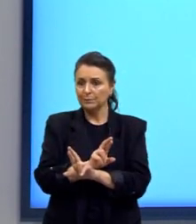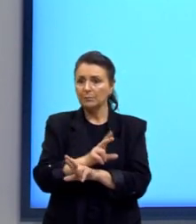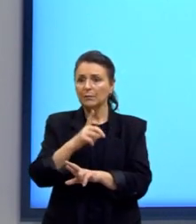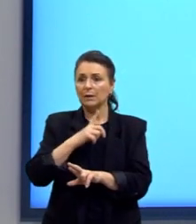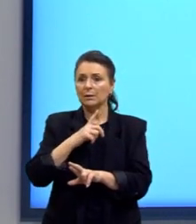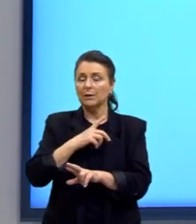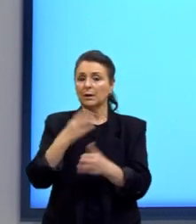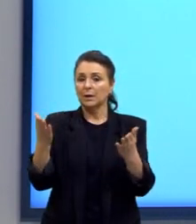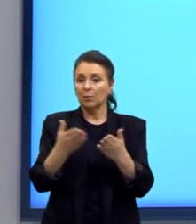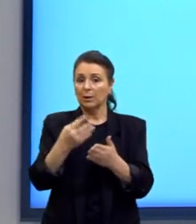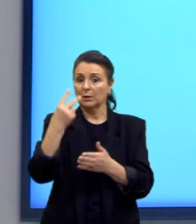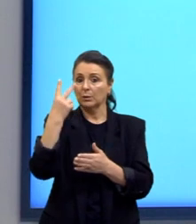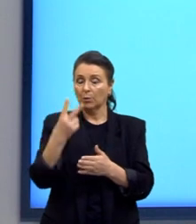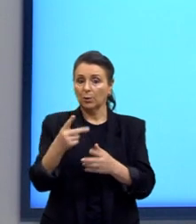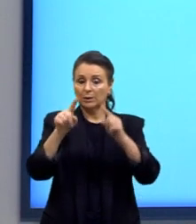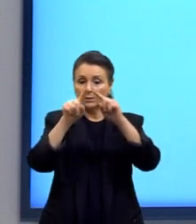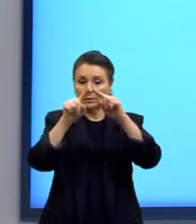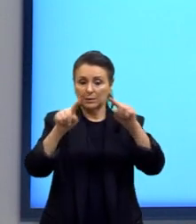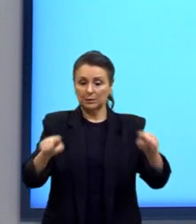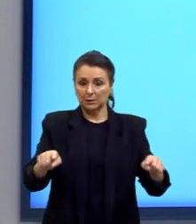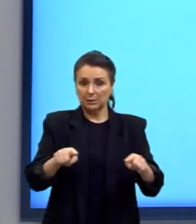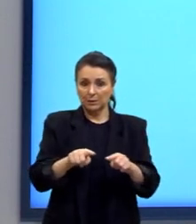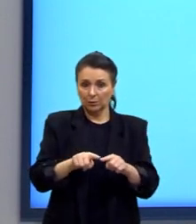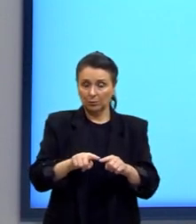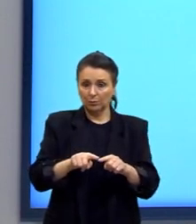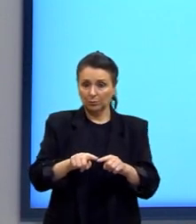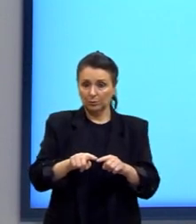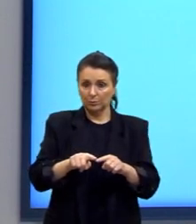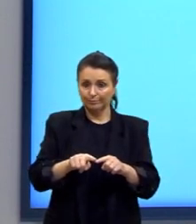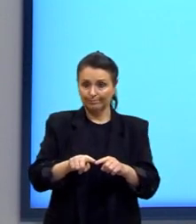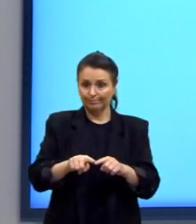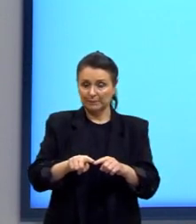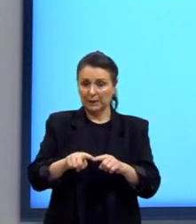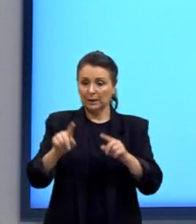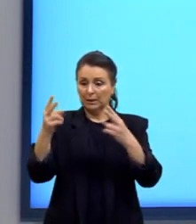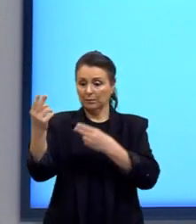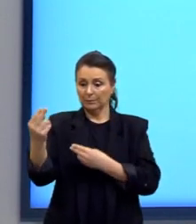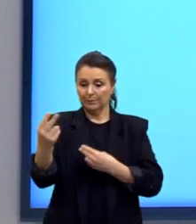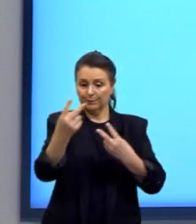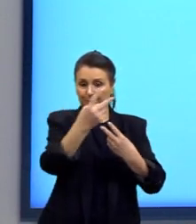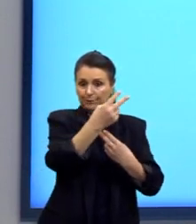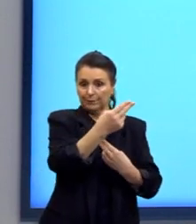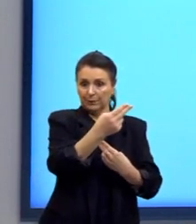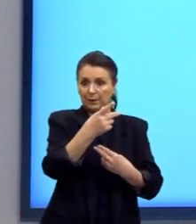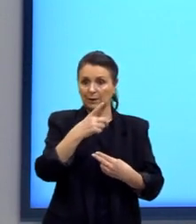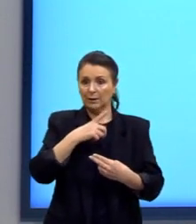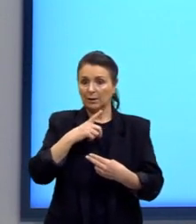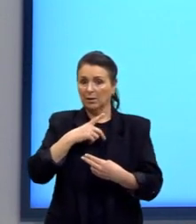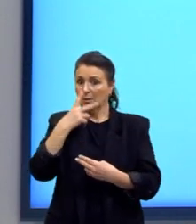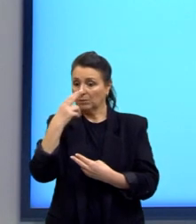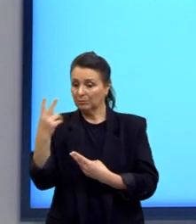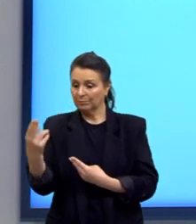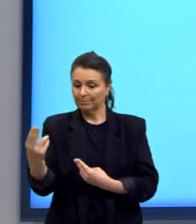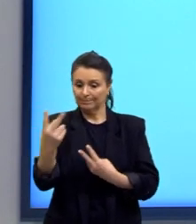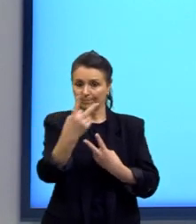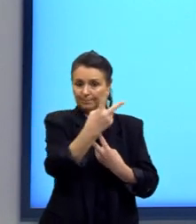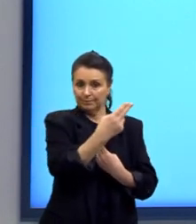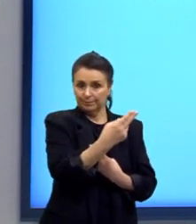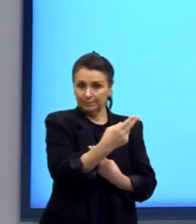2 o ângulos retângulos né Nós temos aqui triângulos que são chamados de semelhantes né